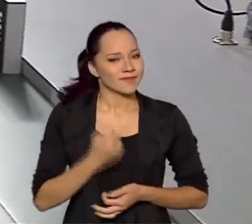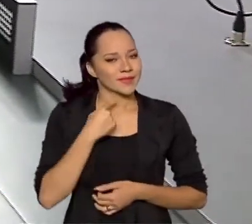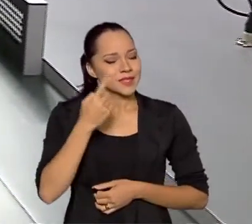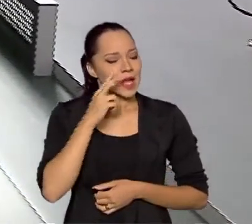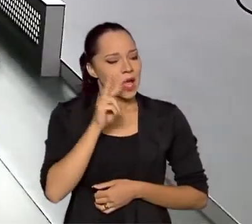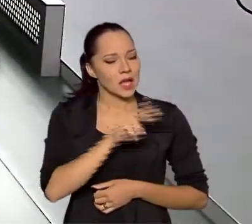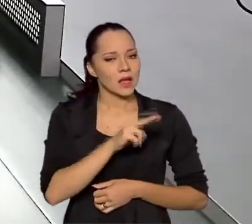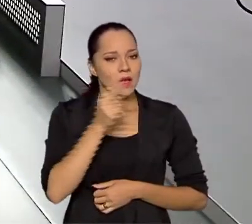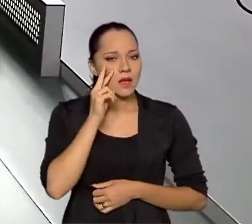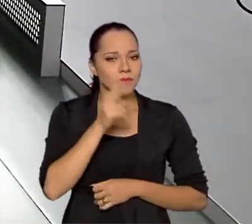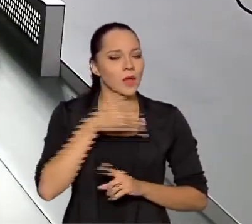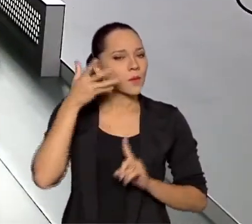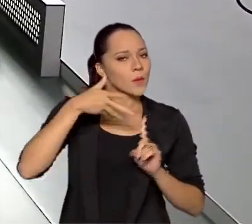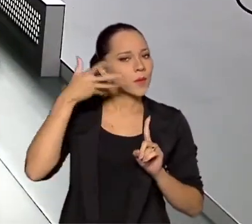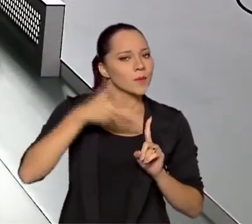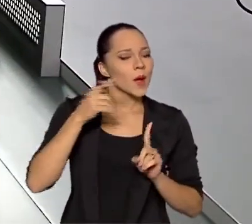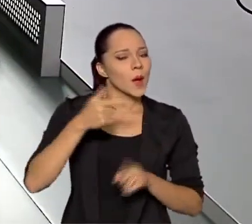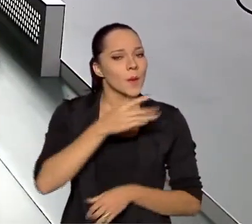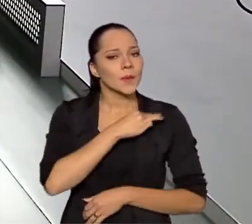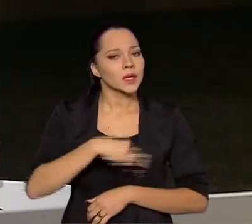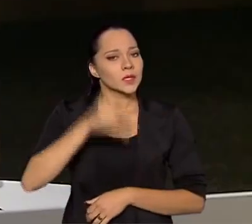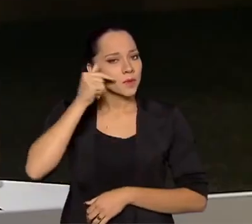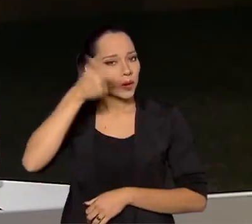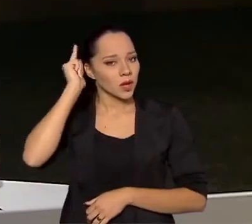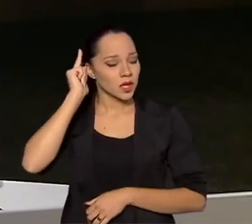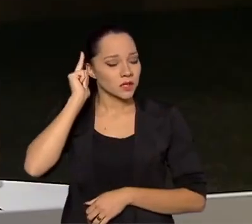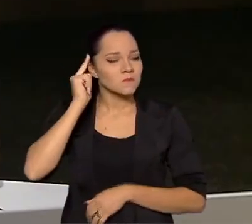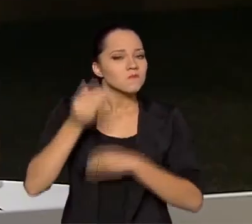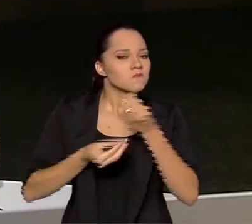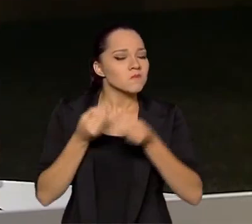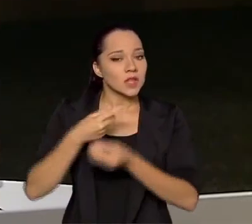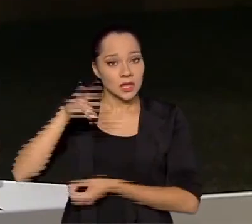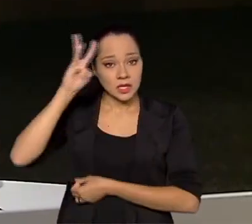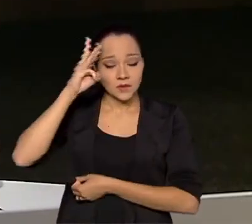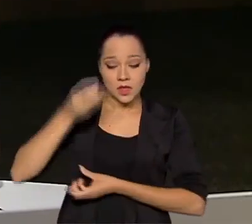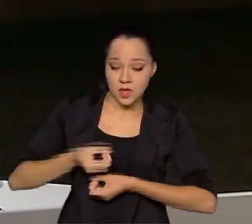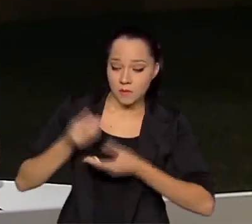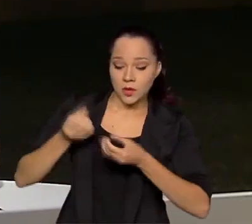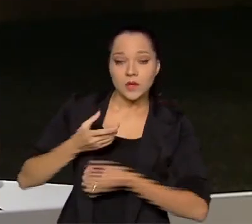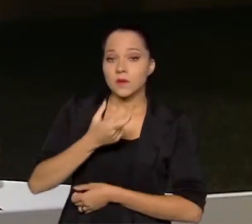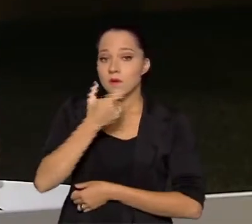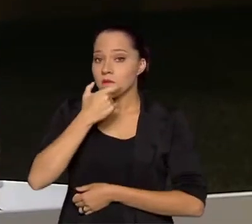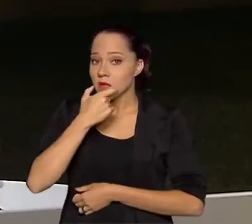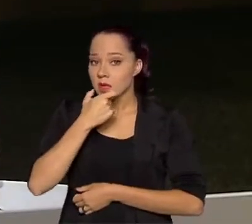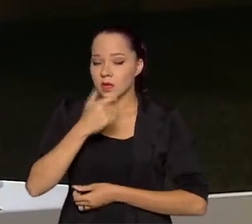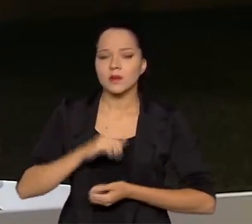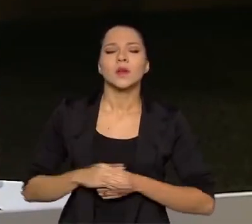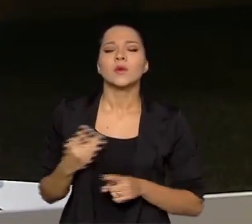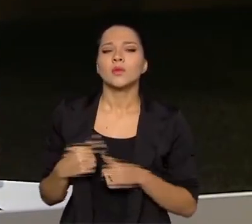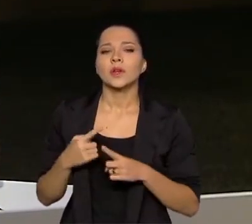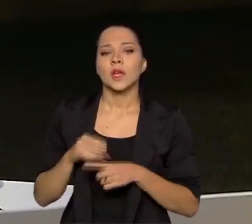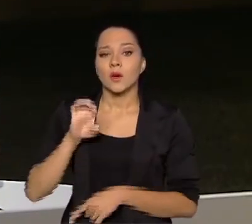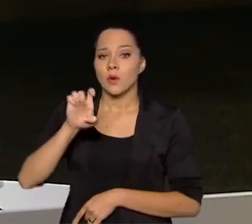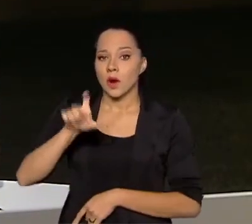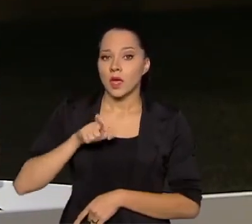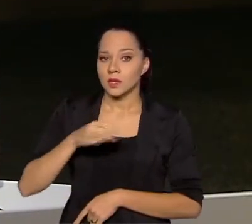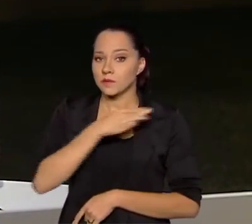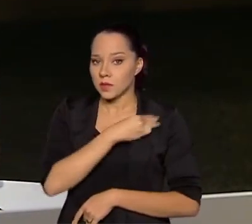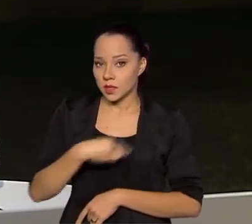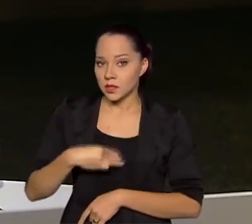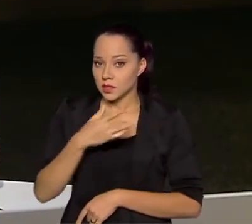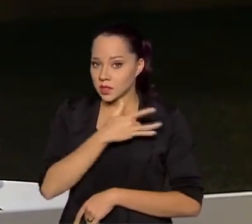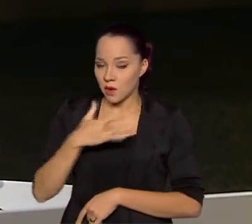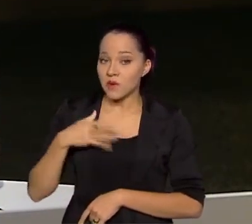Economia, Paulo Guedes, surgiu nessa terça-feira, durante o depoimento de Luiz Henrique Mandetta. Isso porque o ex-ministro da